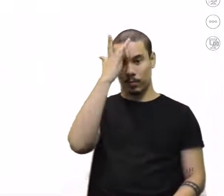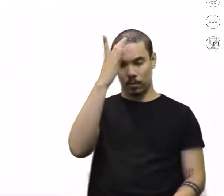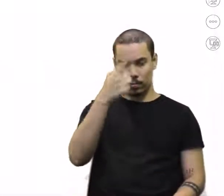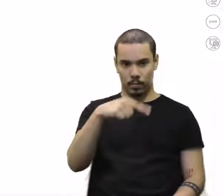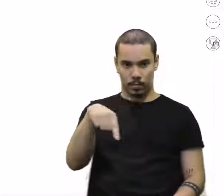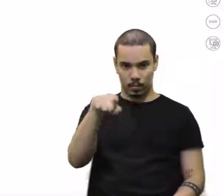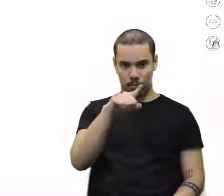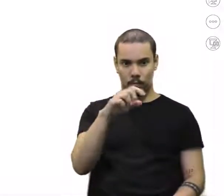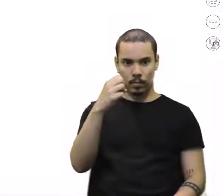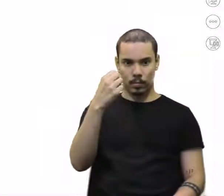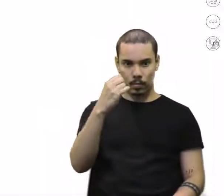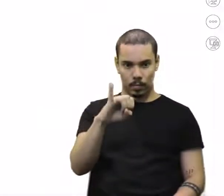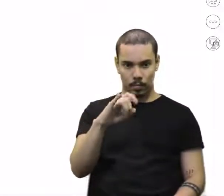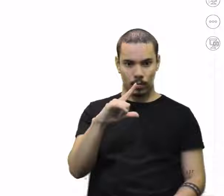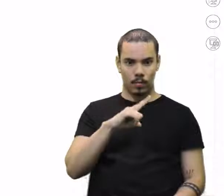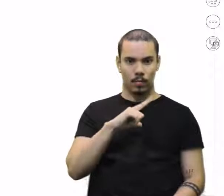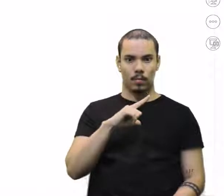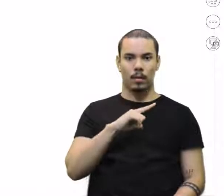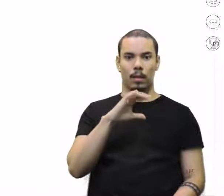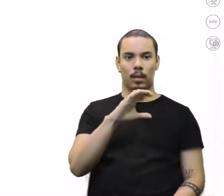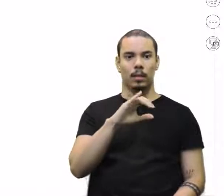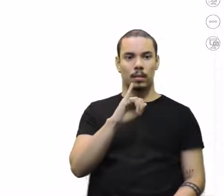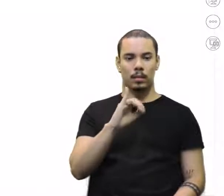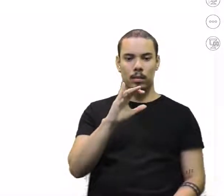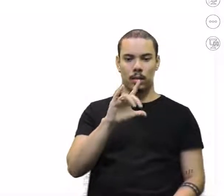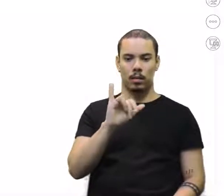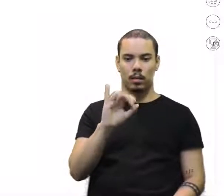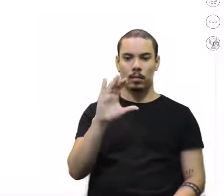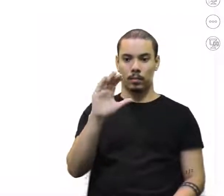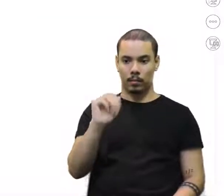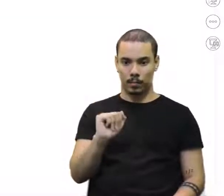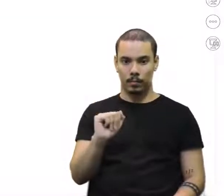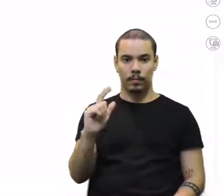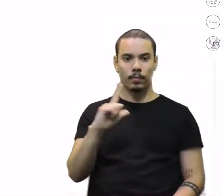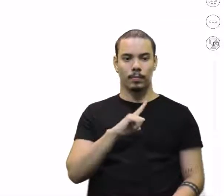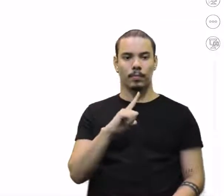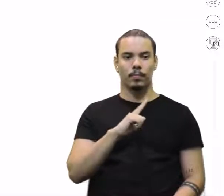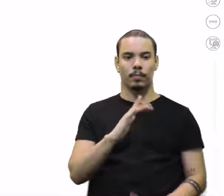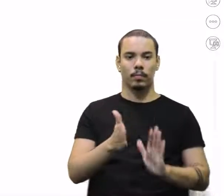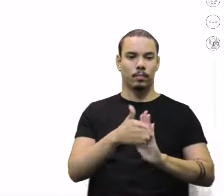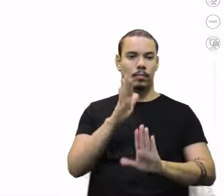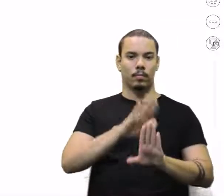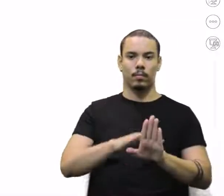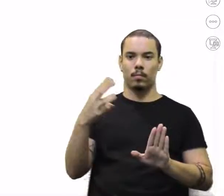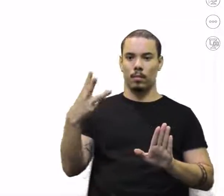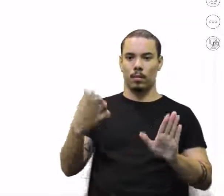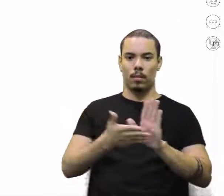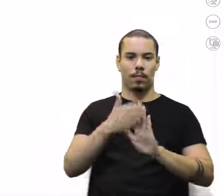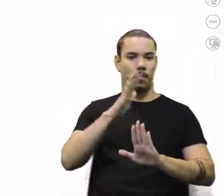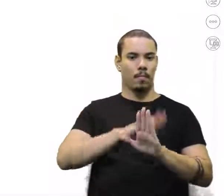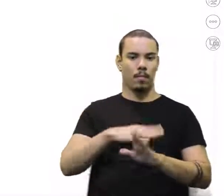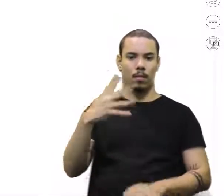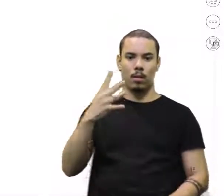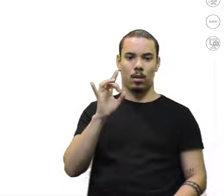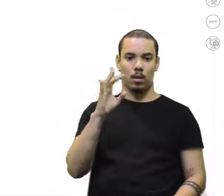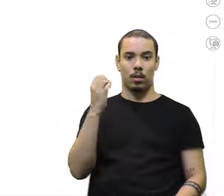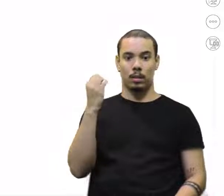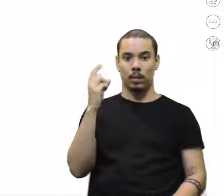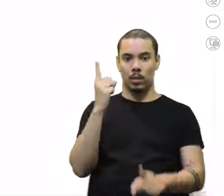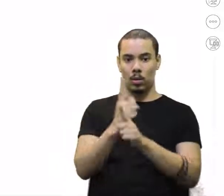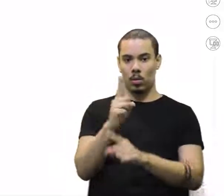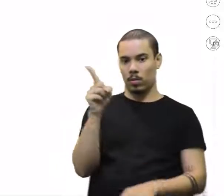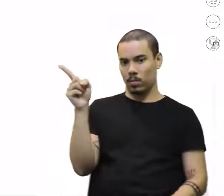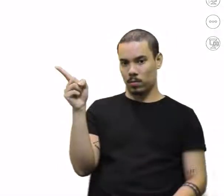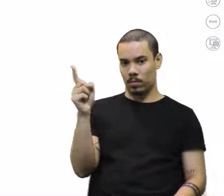tiver cadeia cíclica, nós vamos ter carbono terciário e quaternário somente quando a gente tiver esses encontros assim,